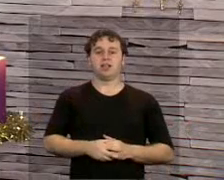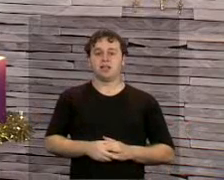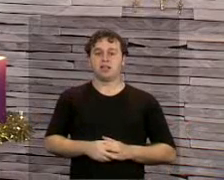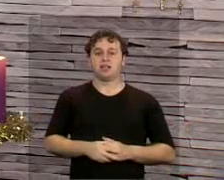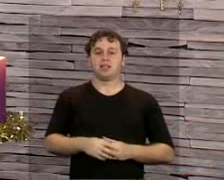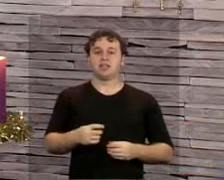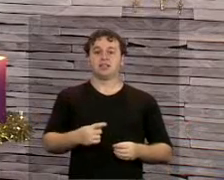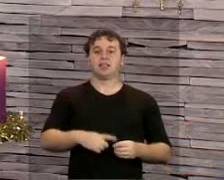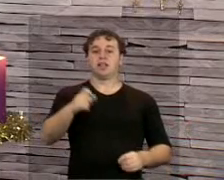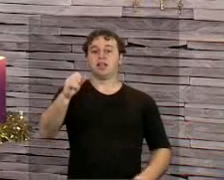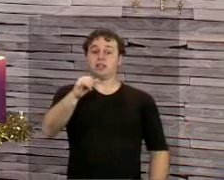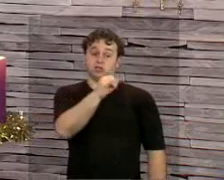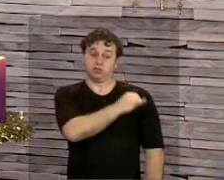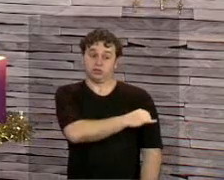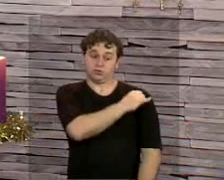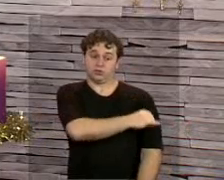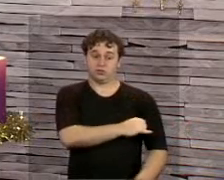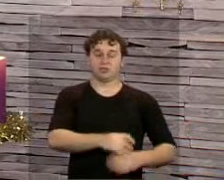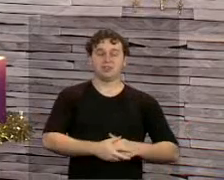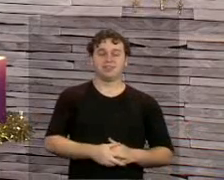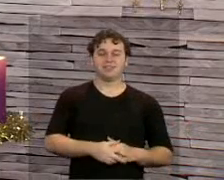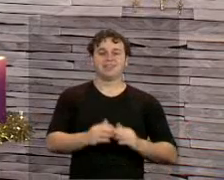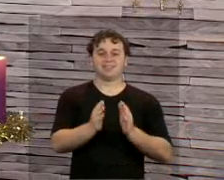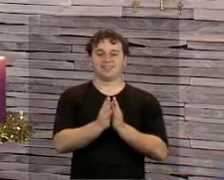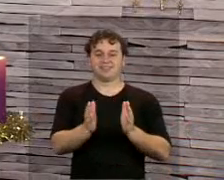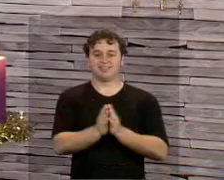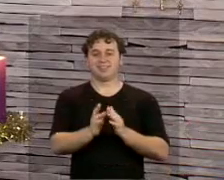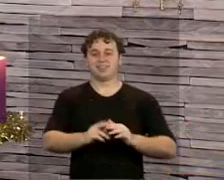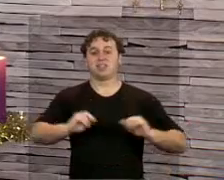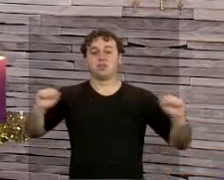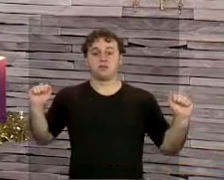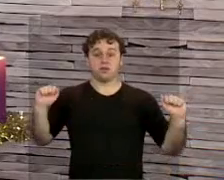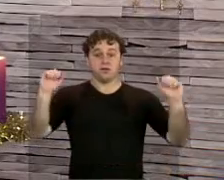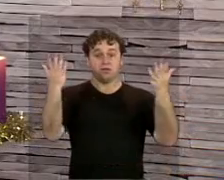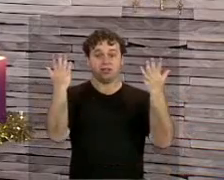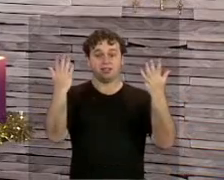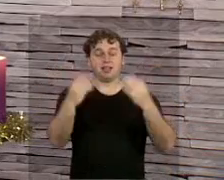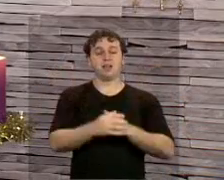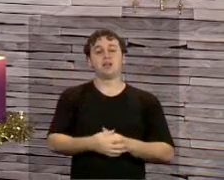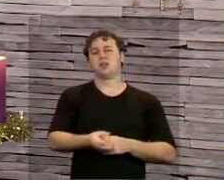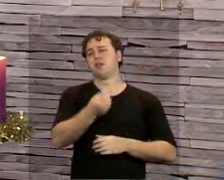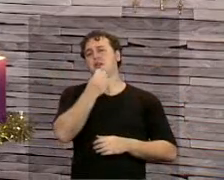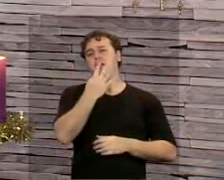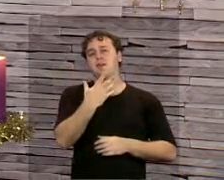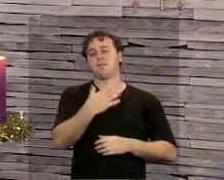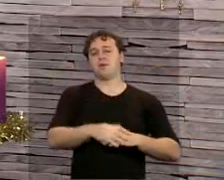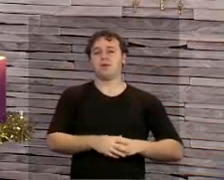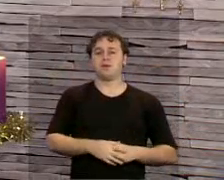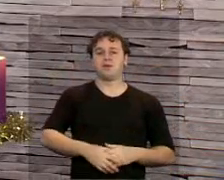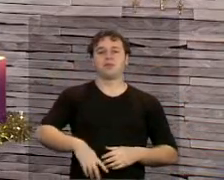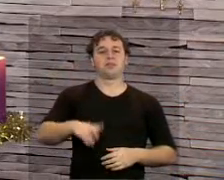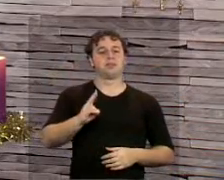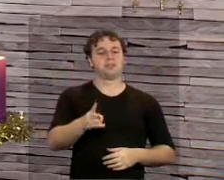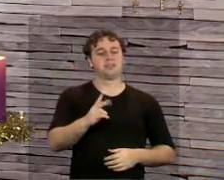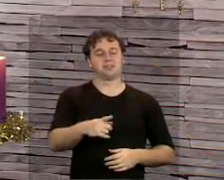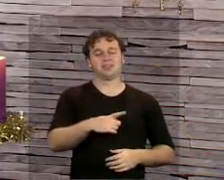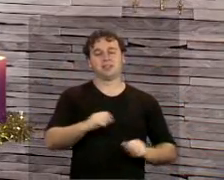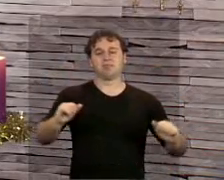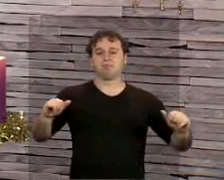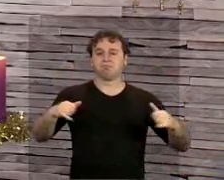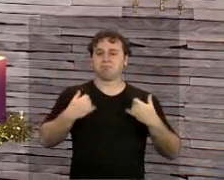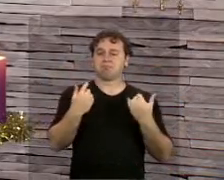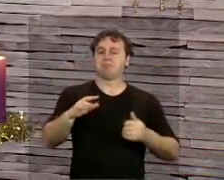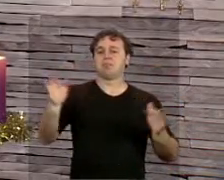ela é de Angra dos Reis, também no Rio, está rezando pelo aniversário. Ô Ângela, e que você celebre muitas primaveras,